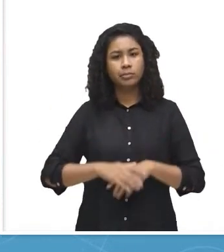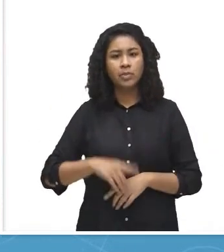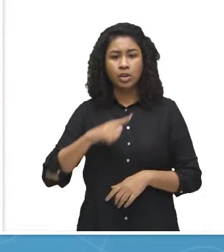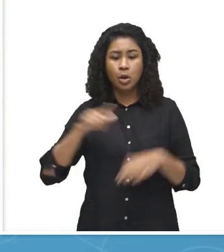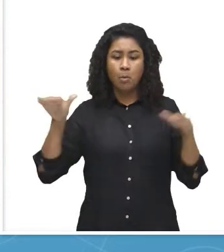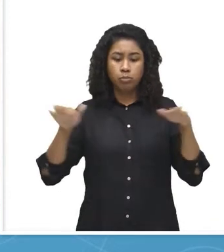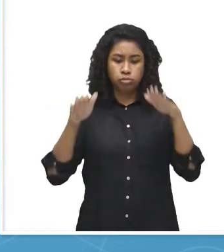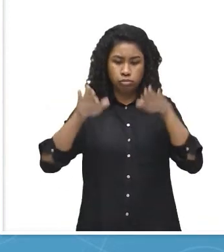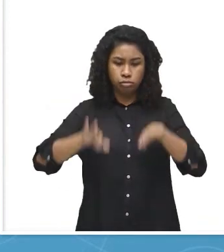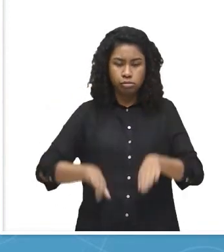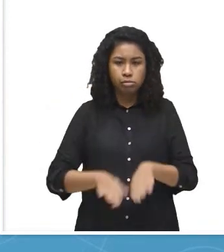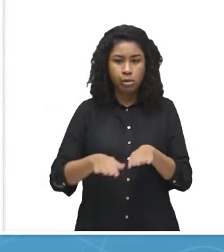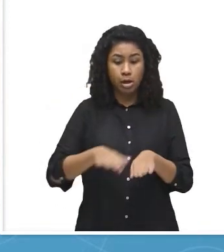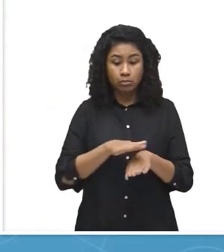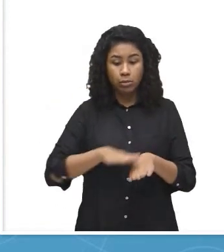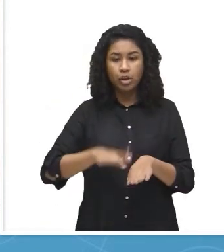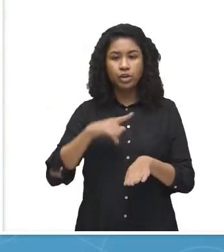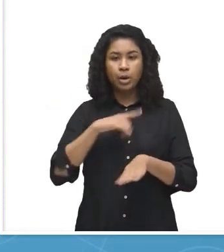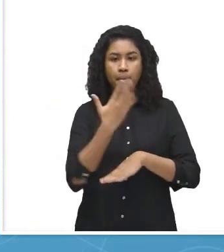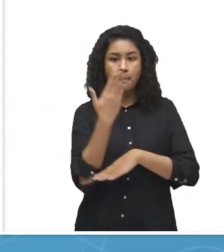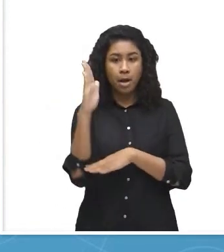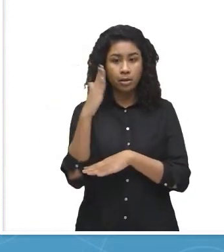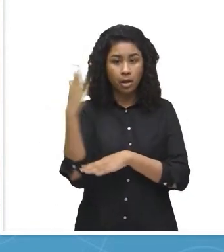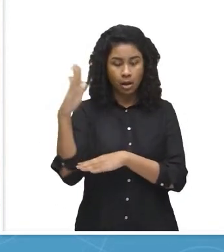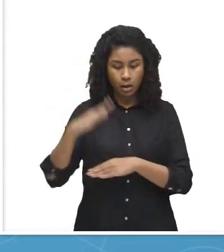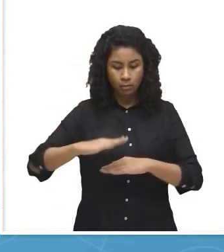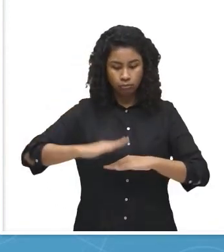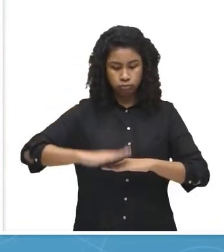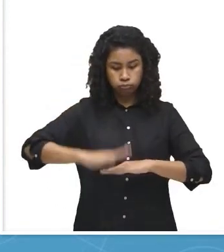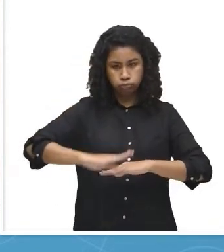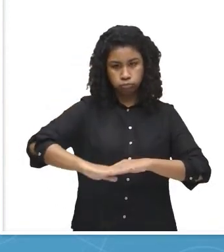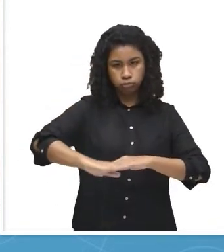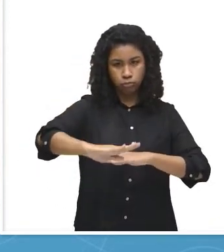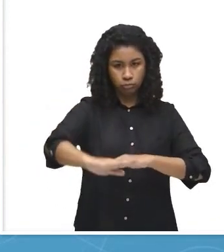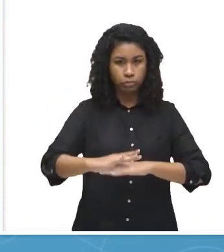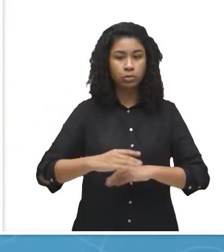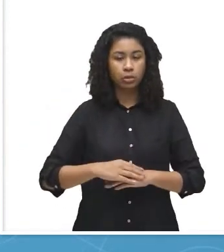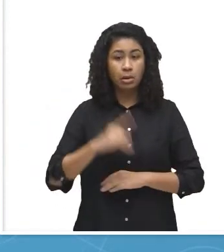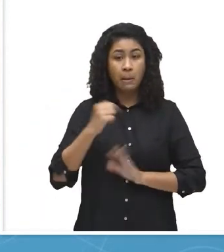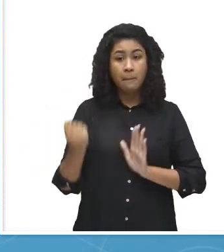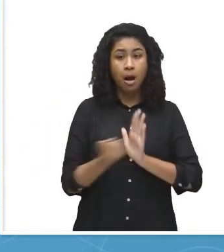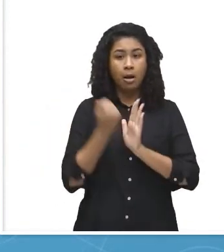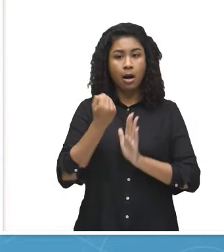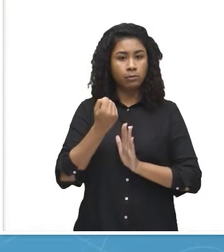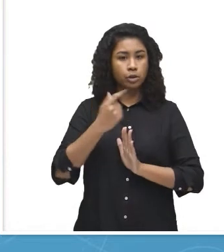com madeiras, onde os soldados ficavam ali marcando posição.